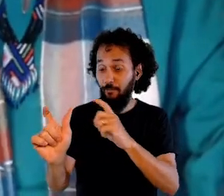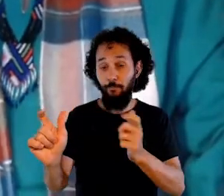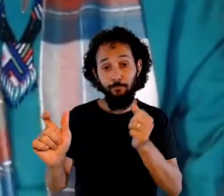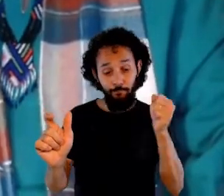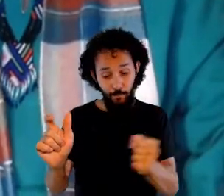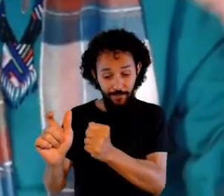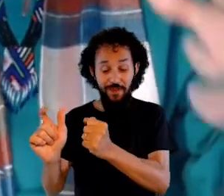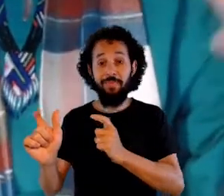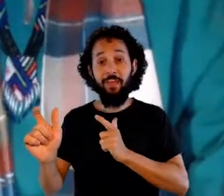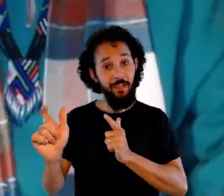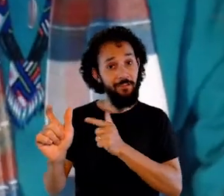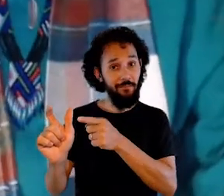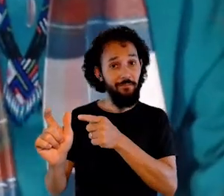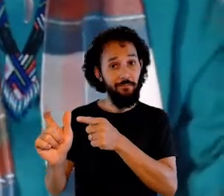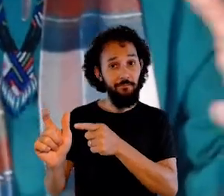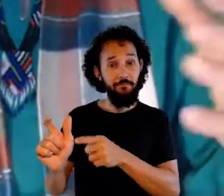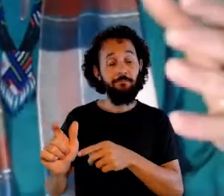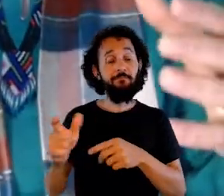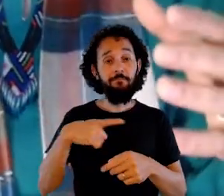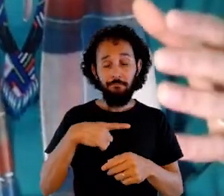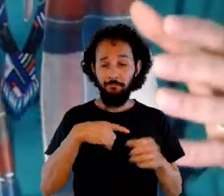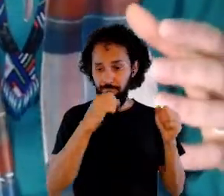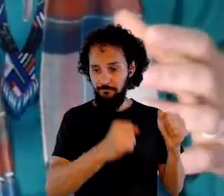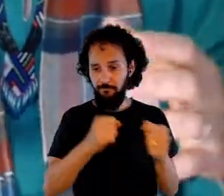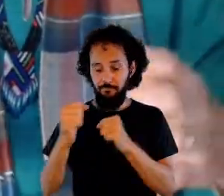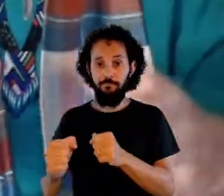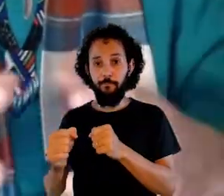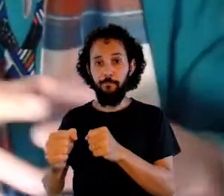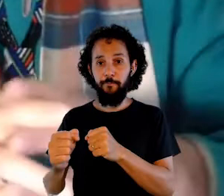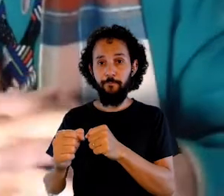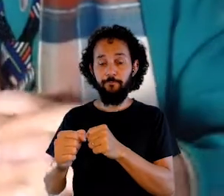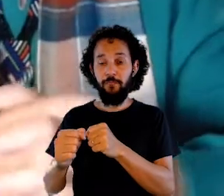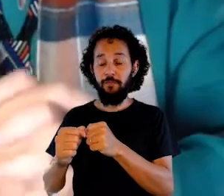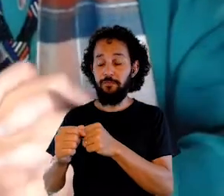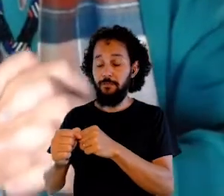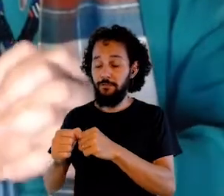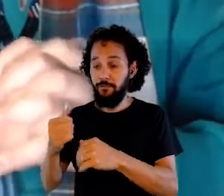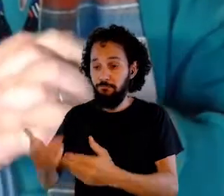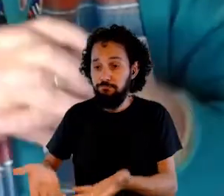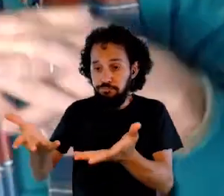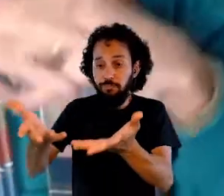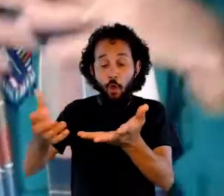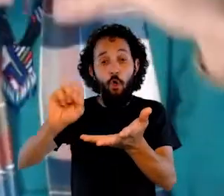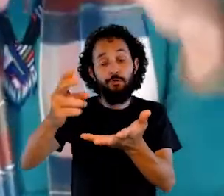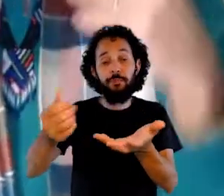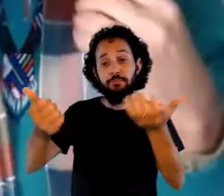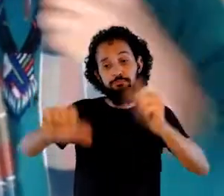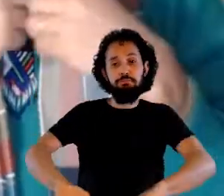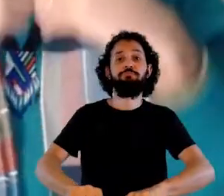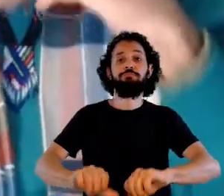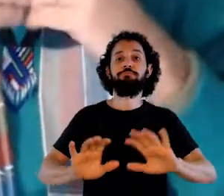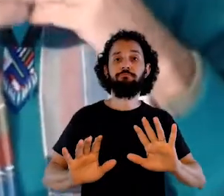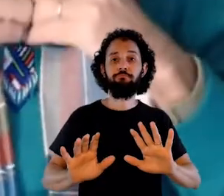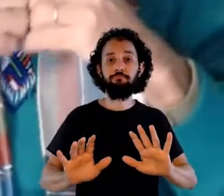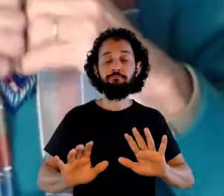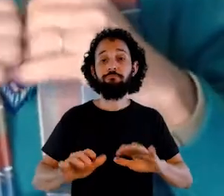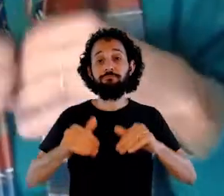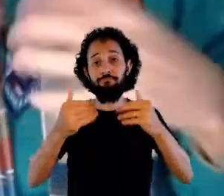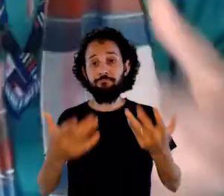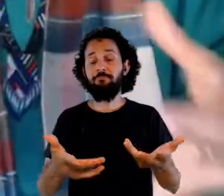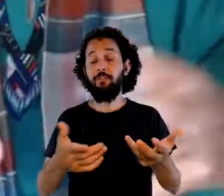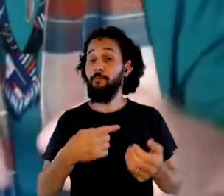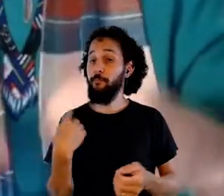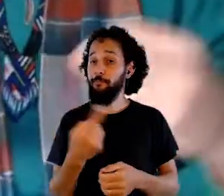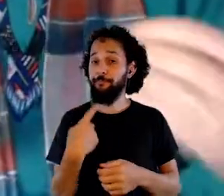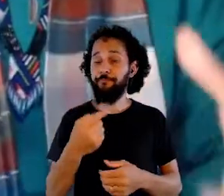Tem o poder de te elevar, tem o poder de te derrubar. Né? Uhum. Então, a gente acredita assim, que cada vez que